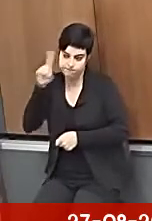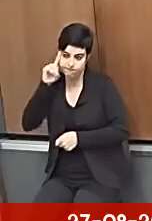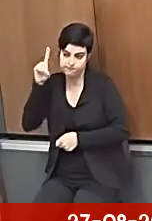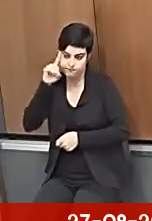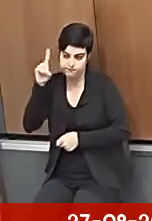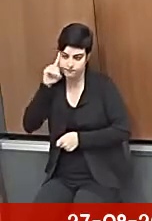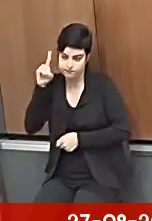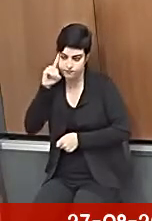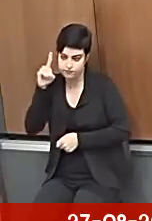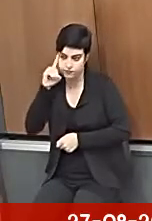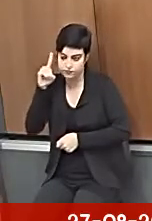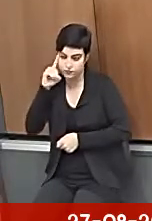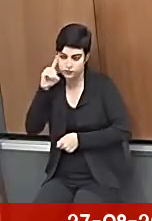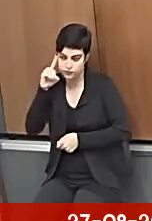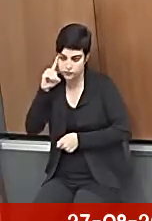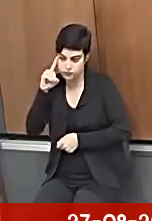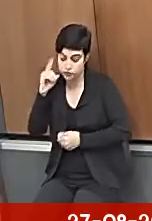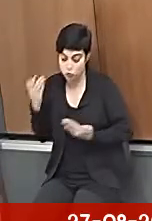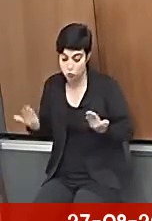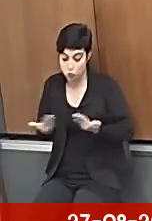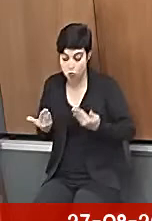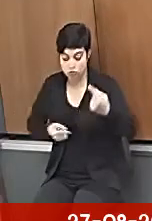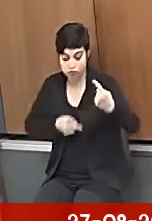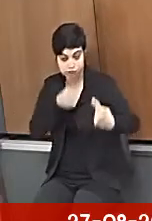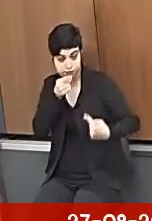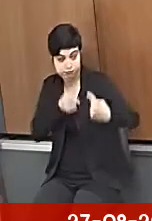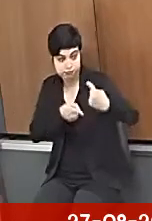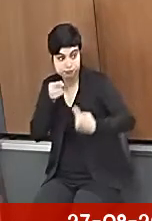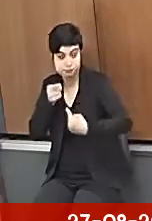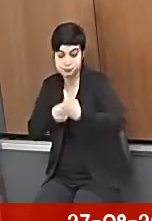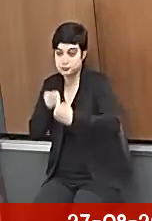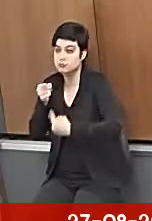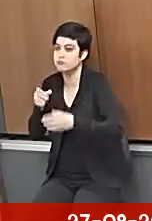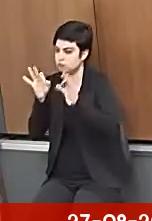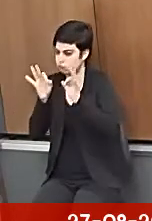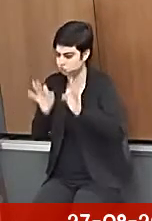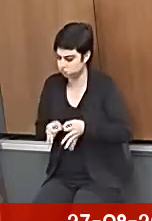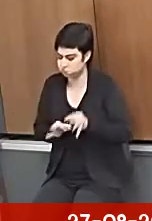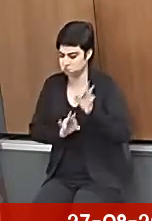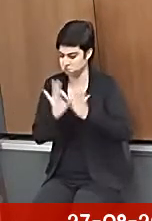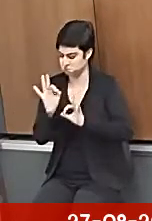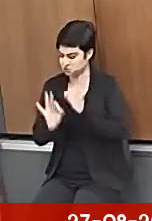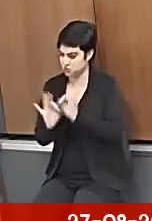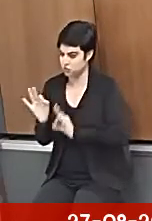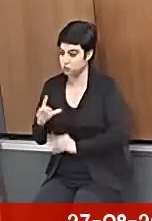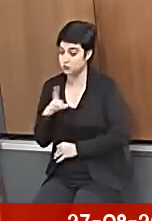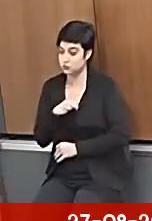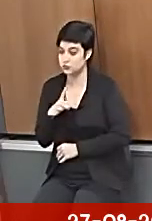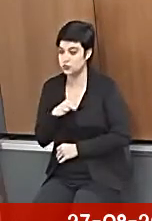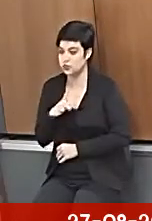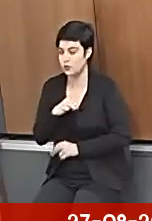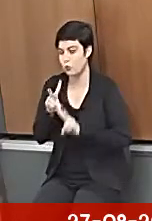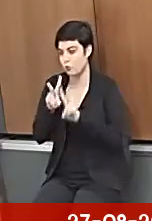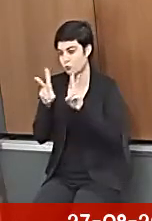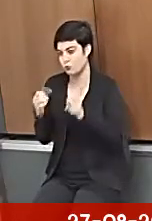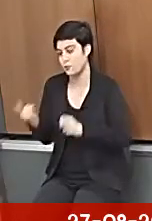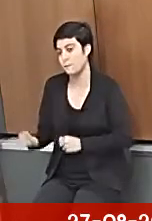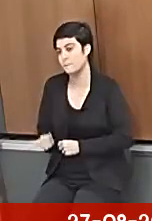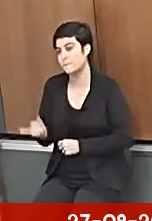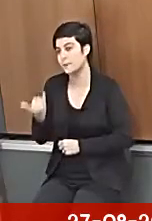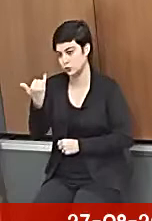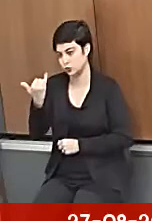constituir como essa que nós estamos fazendo aqui hoje debater de forma muito é é ordeira para um assunto importante